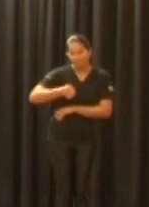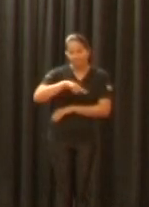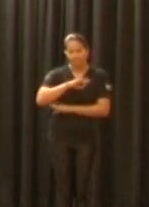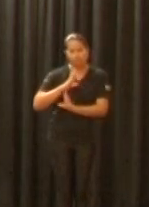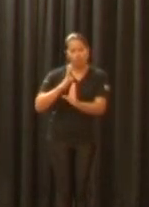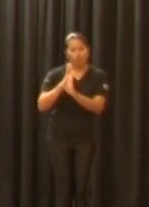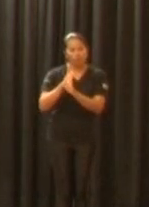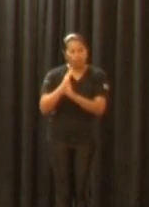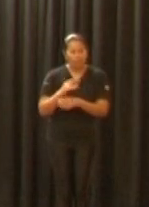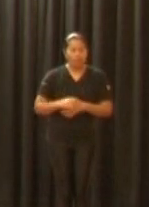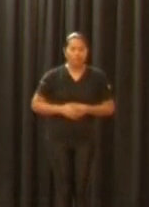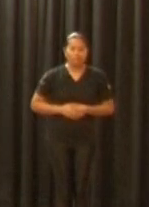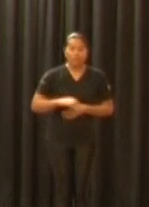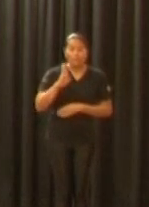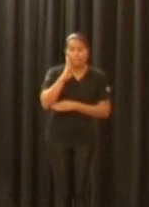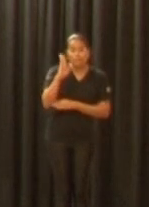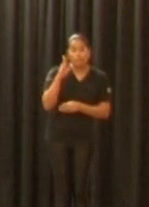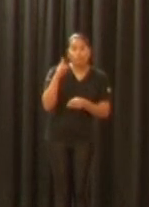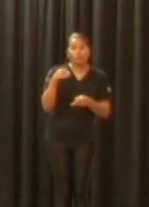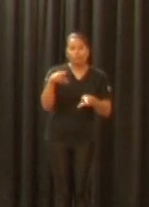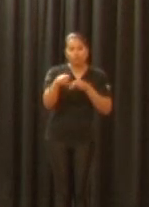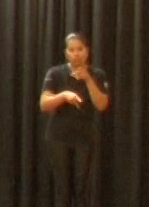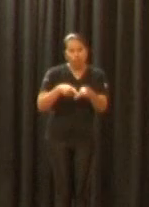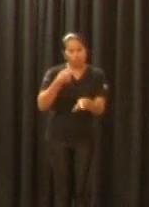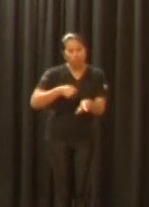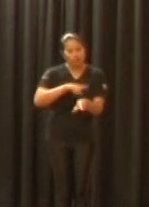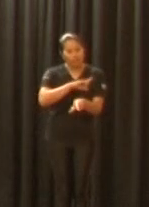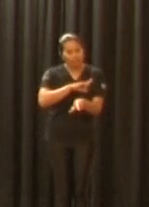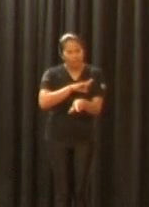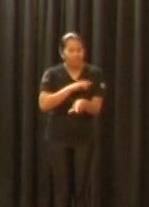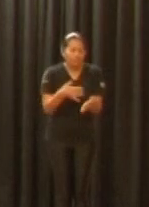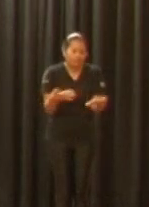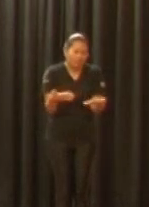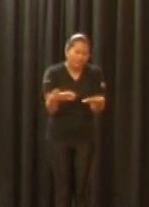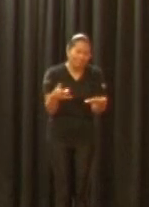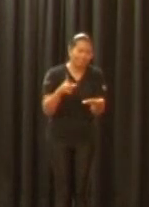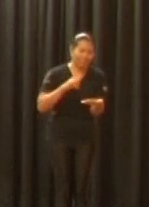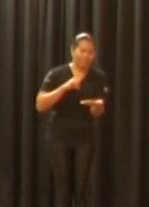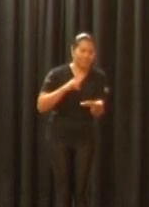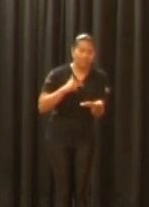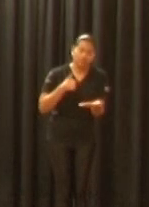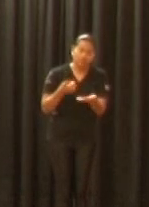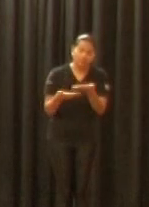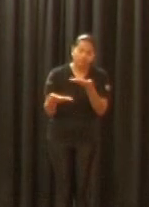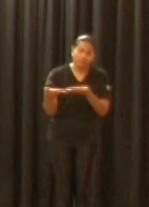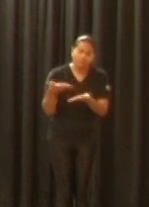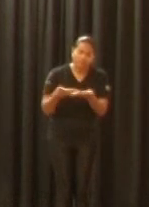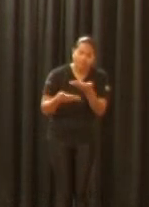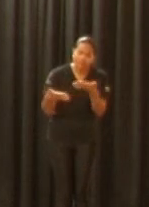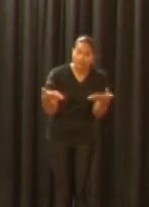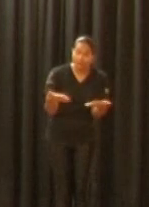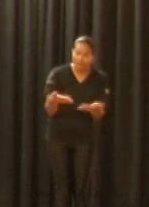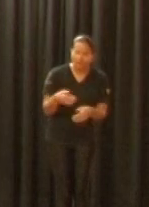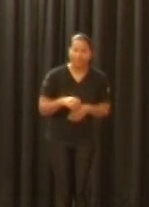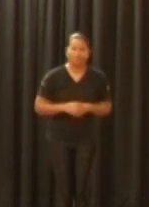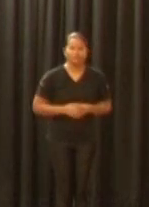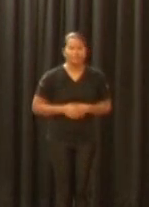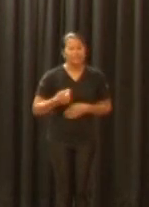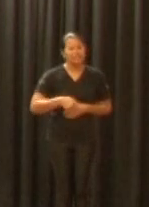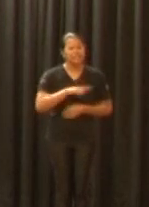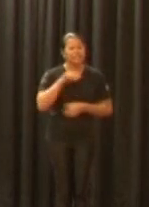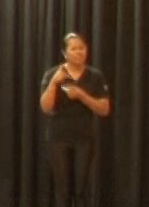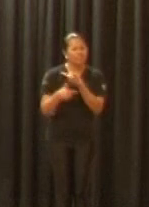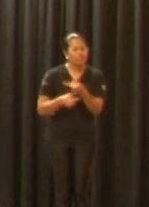Principalmente com o público que a gente tem, que eu atendo hoje, né? Por exemplo, que são aqueles que... onde a gente trabalha